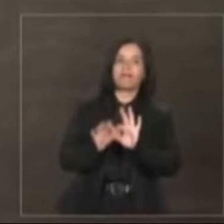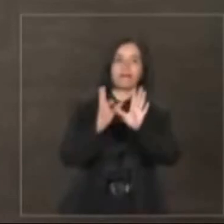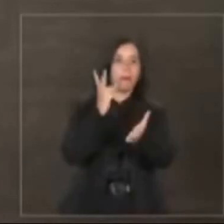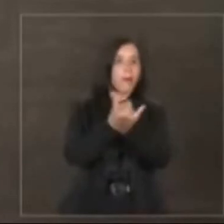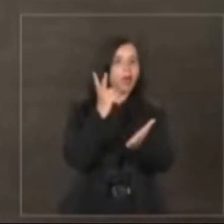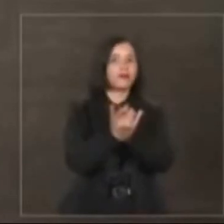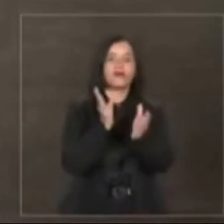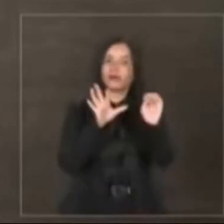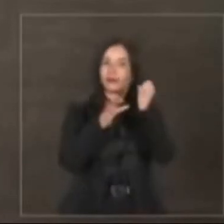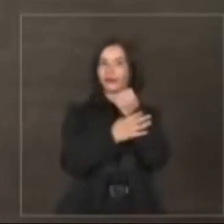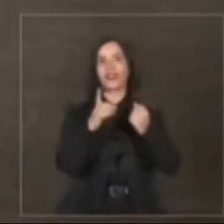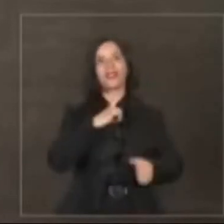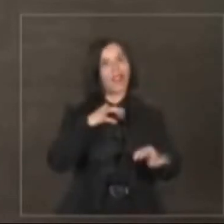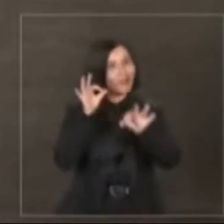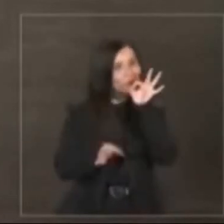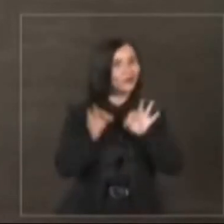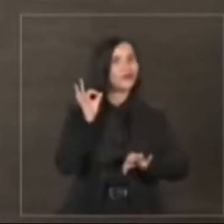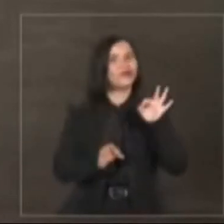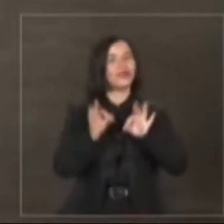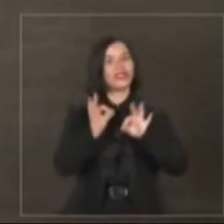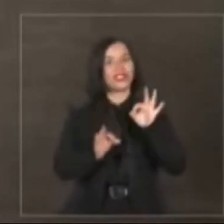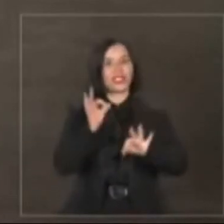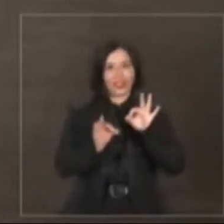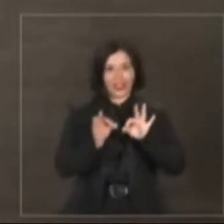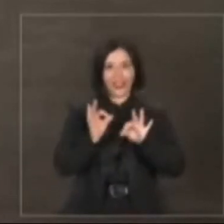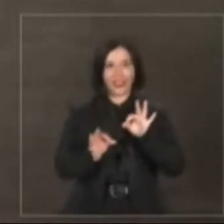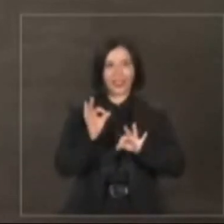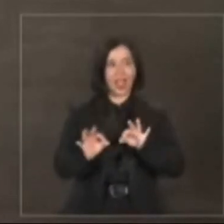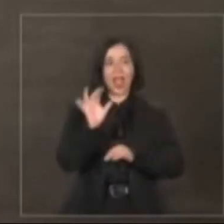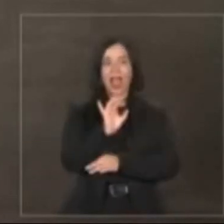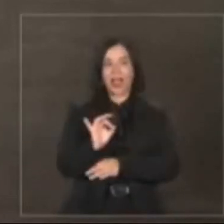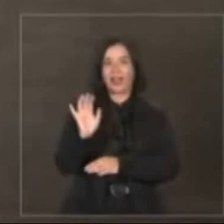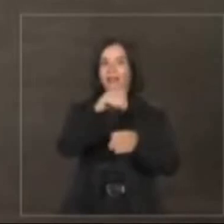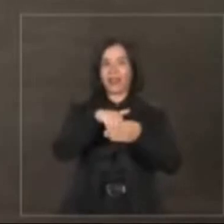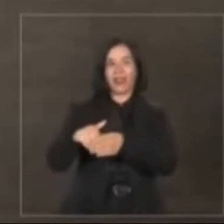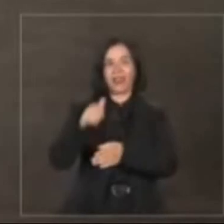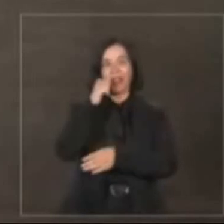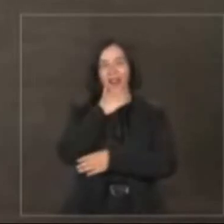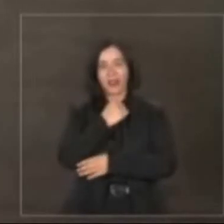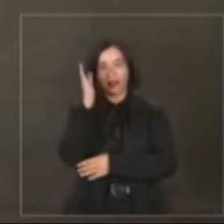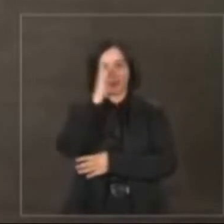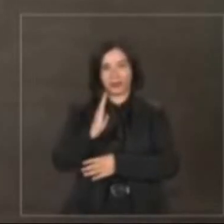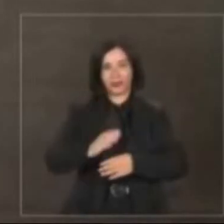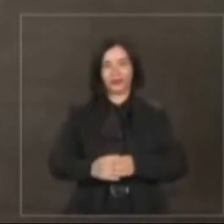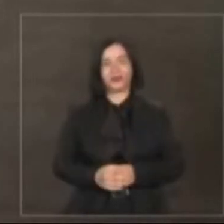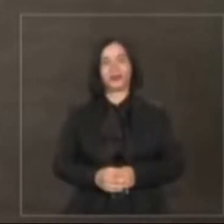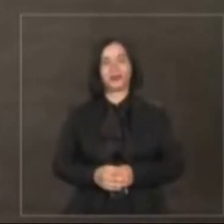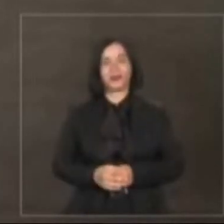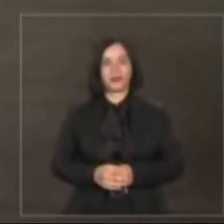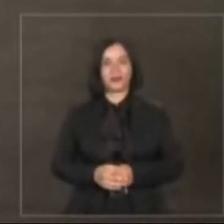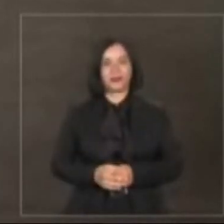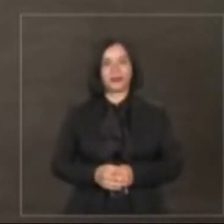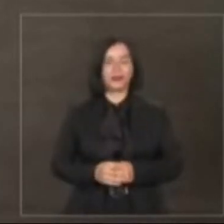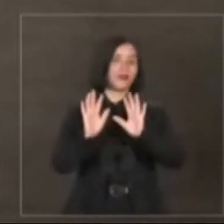mesma segurança que essa justiça dá a cada eleitora, a cada eleitor brasileiro.